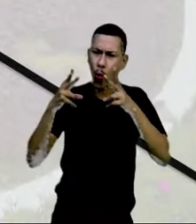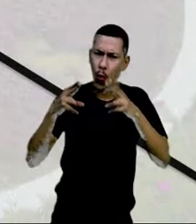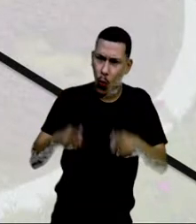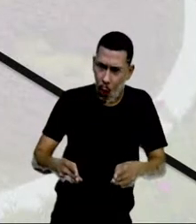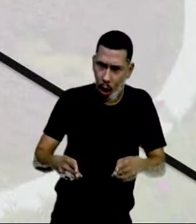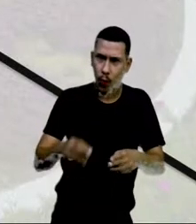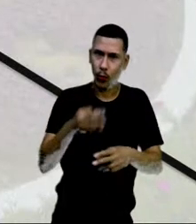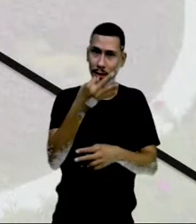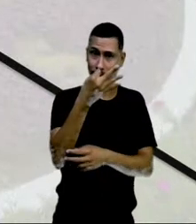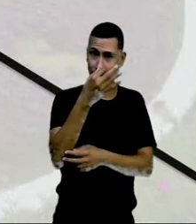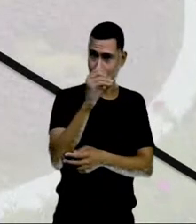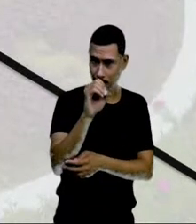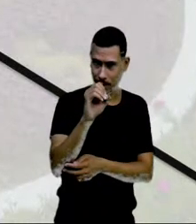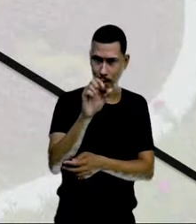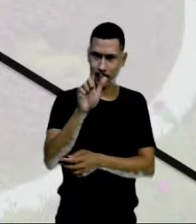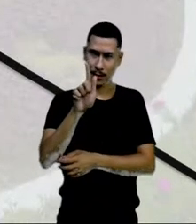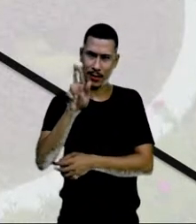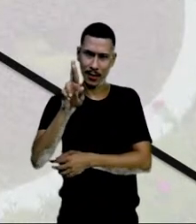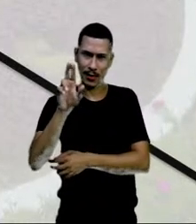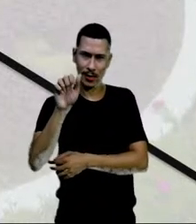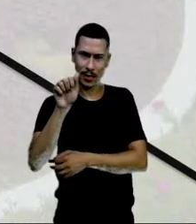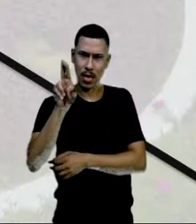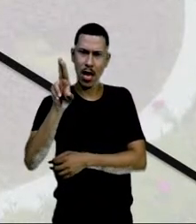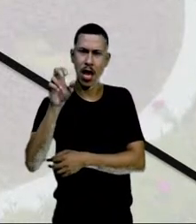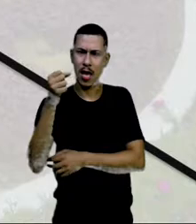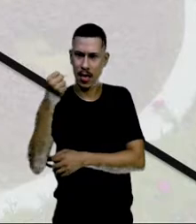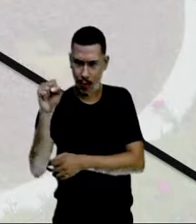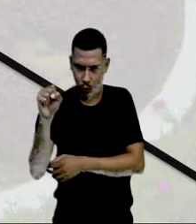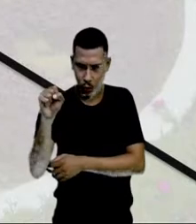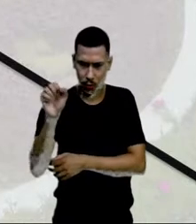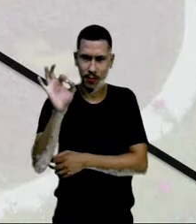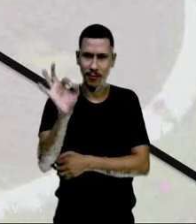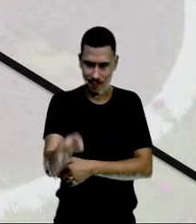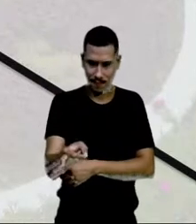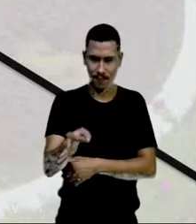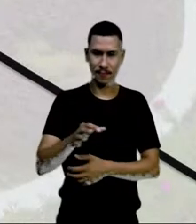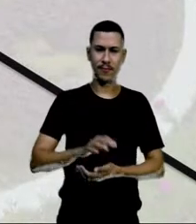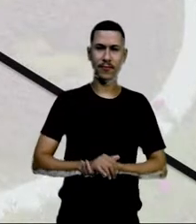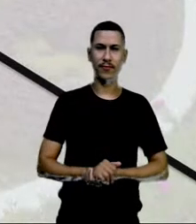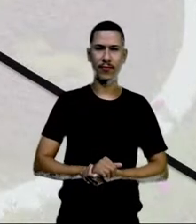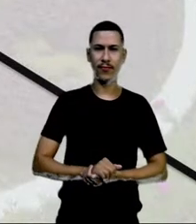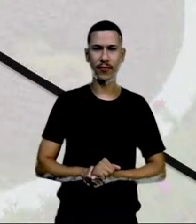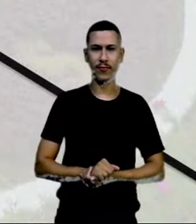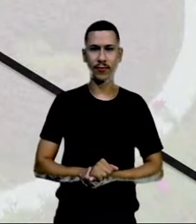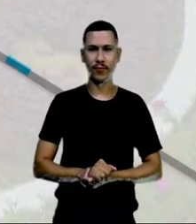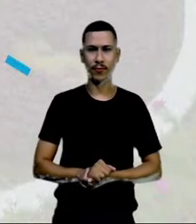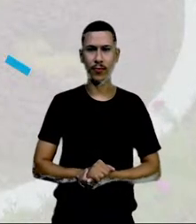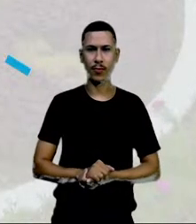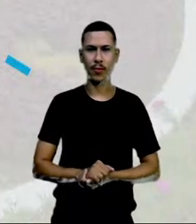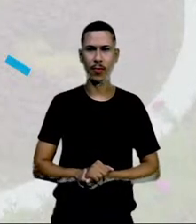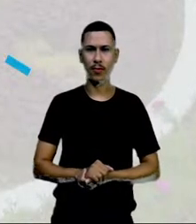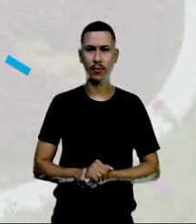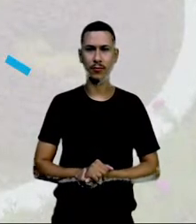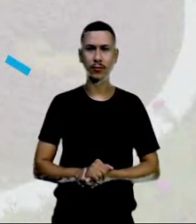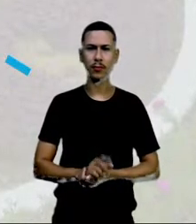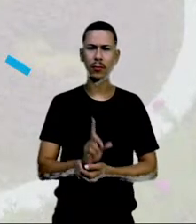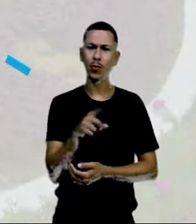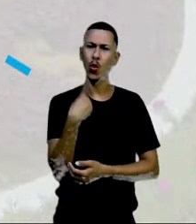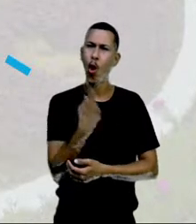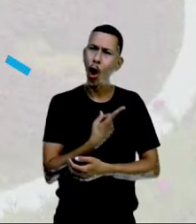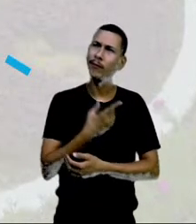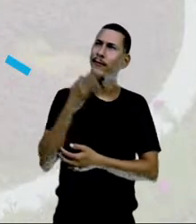a 30 graus, tá certo? O que isso pode a gente pode